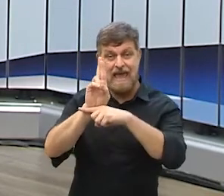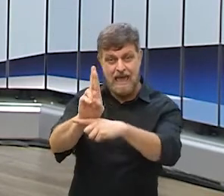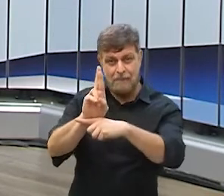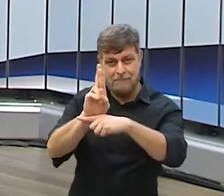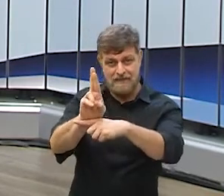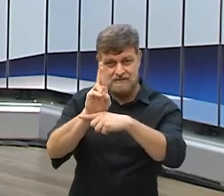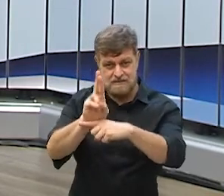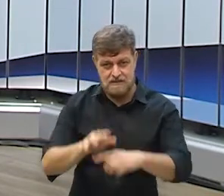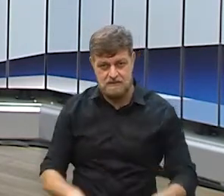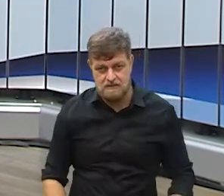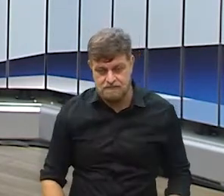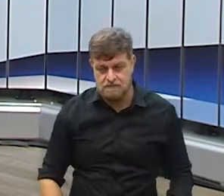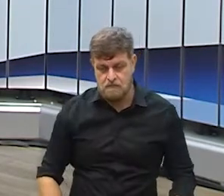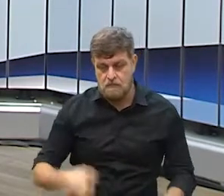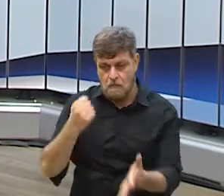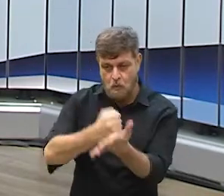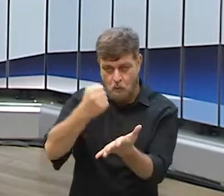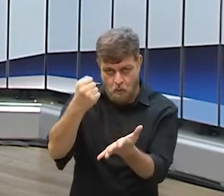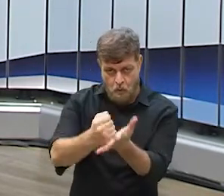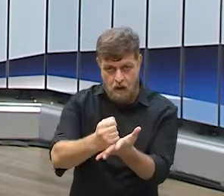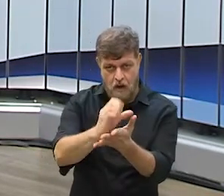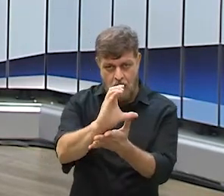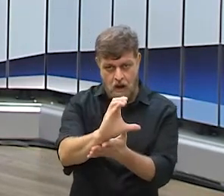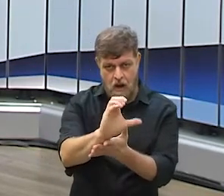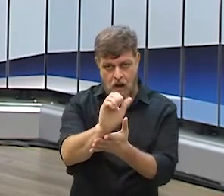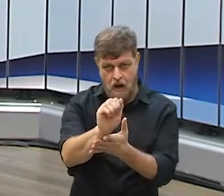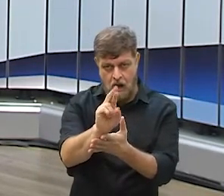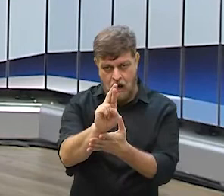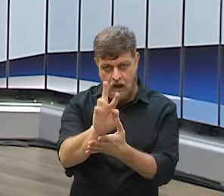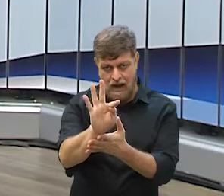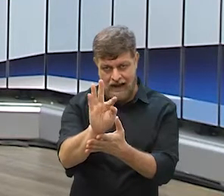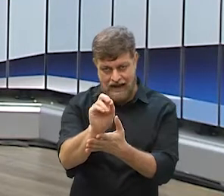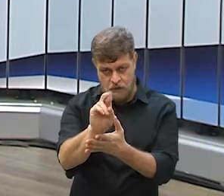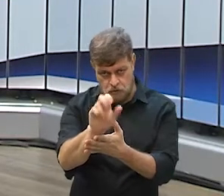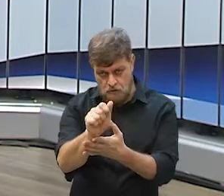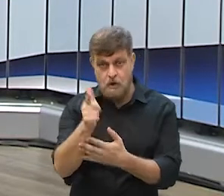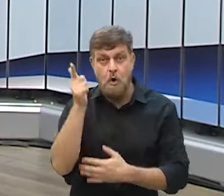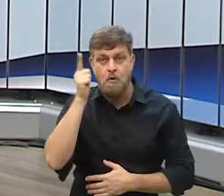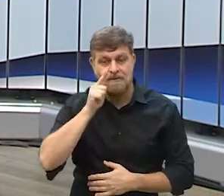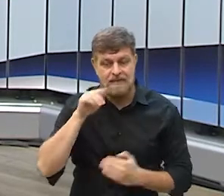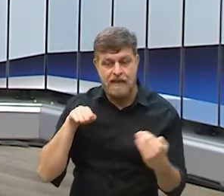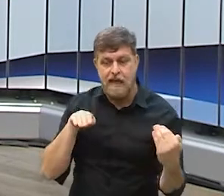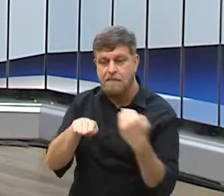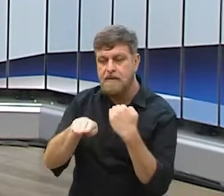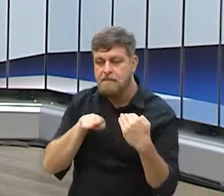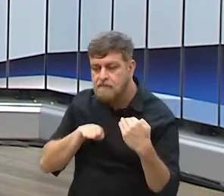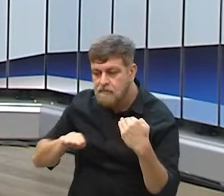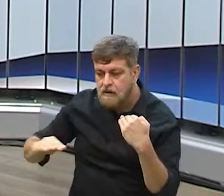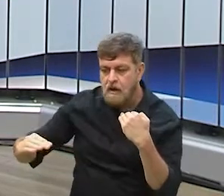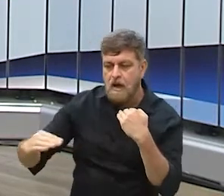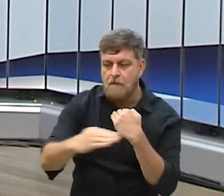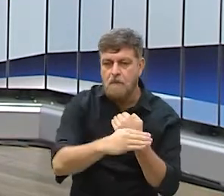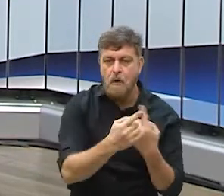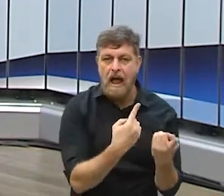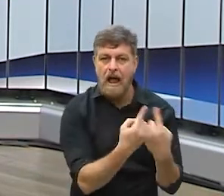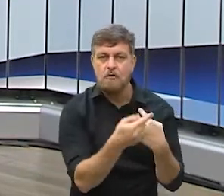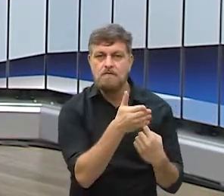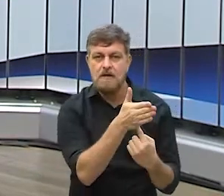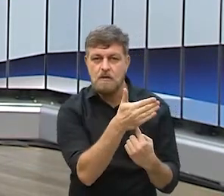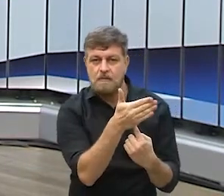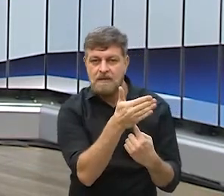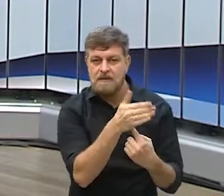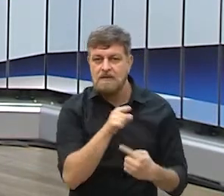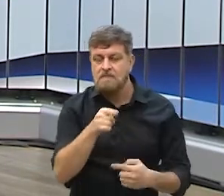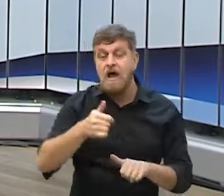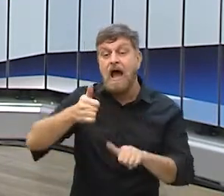representações para a instalação do cartório de registro civil e também de alças de acesso das rodovias dos Bandeirantes, qual que é a